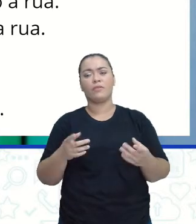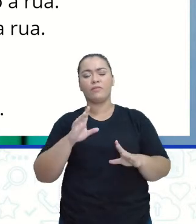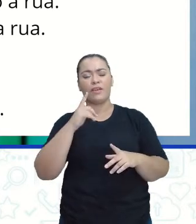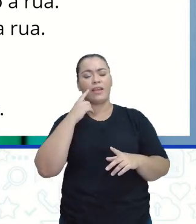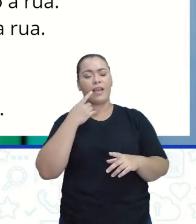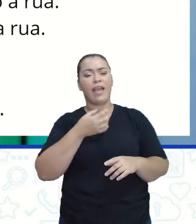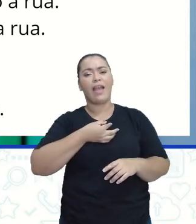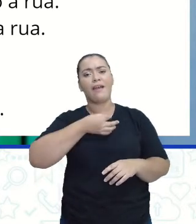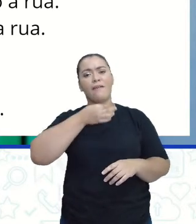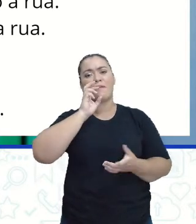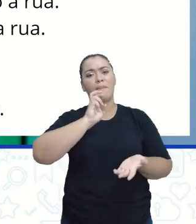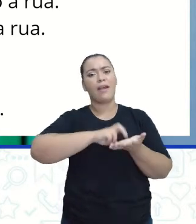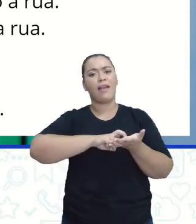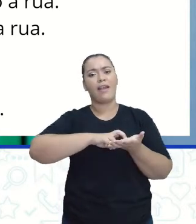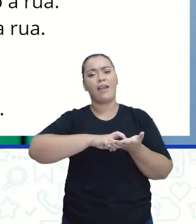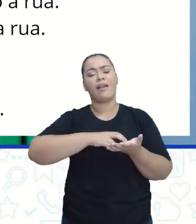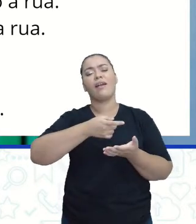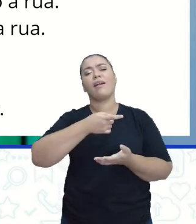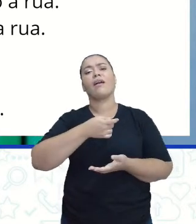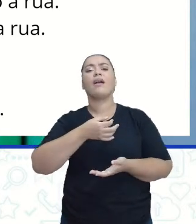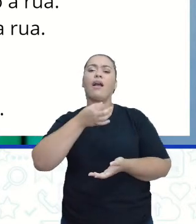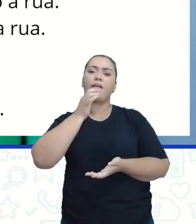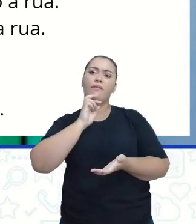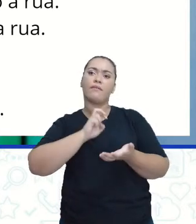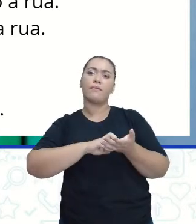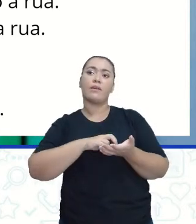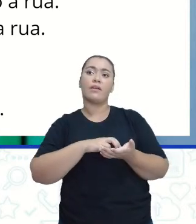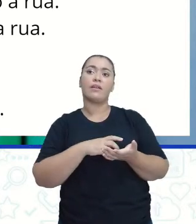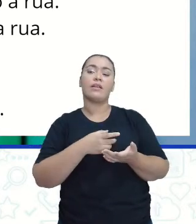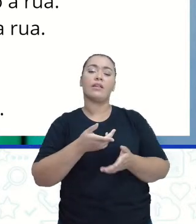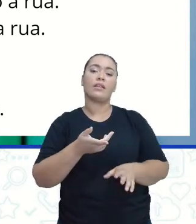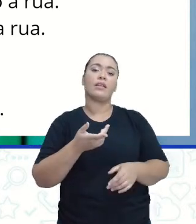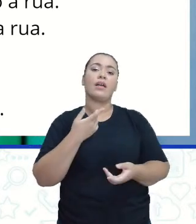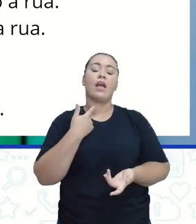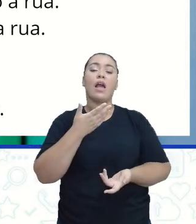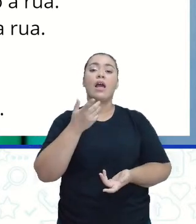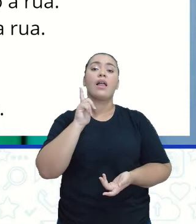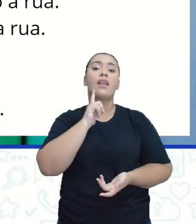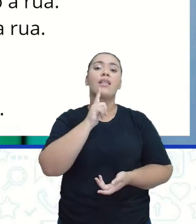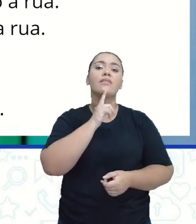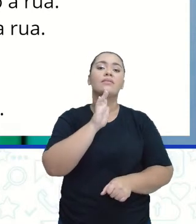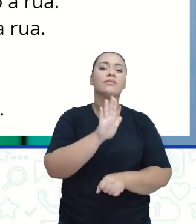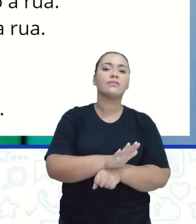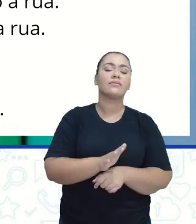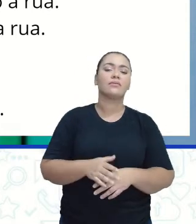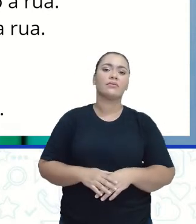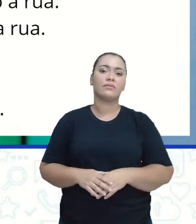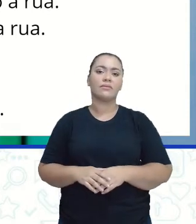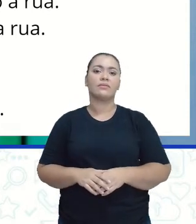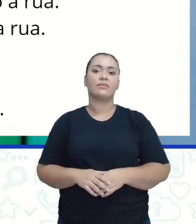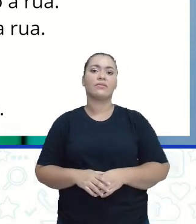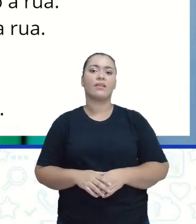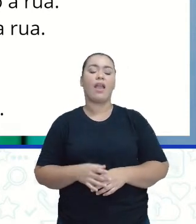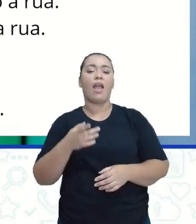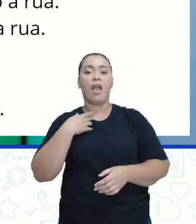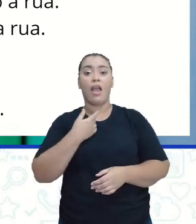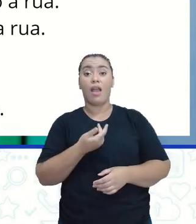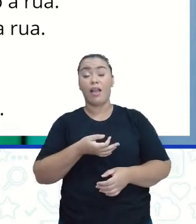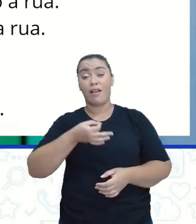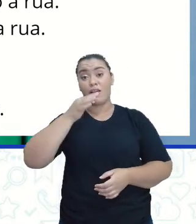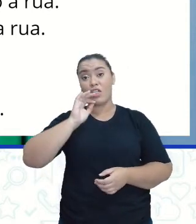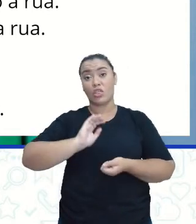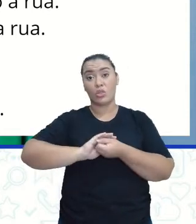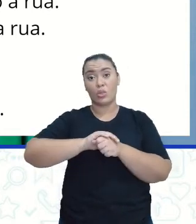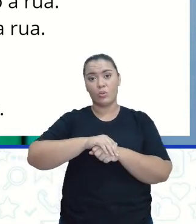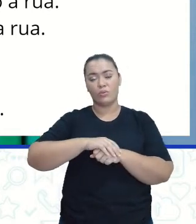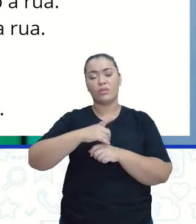observe, a gente usa o tempo inteiro. Café da manhã, lanche da tarde, ceia da noite. A gente acaba